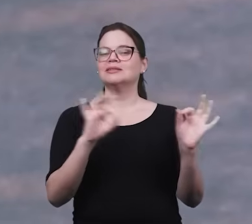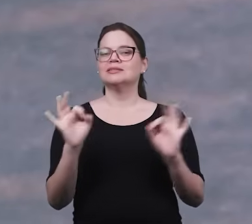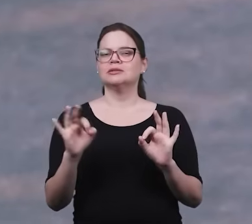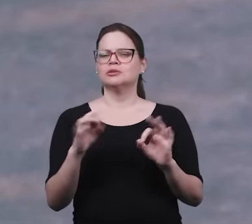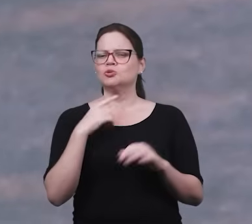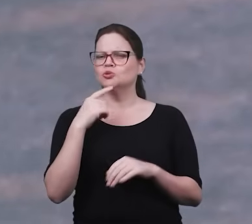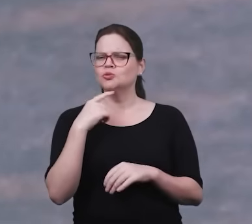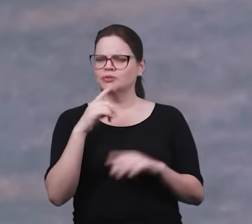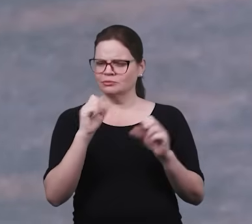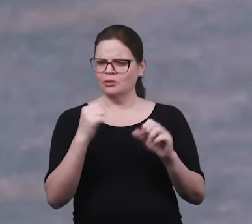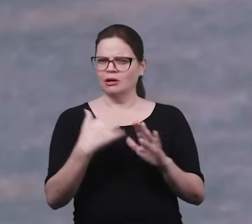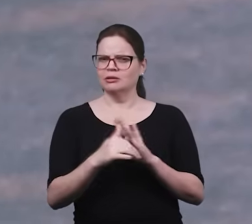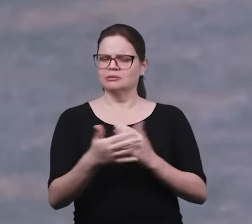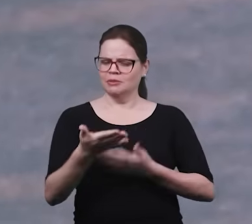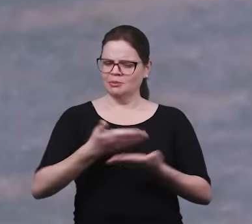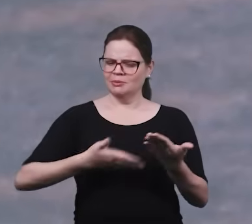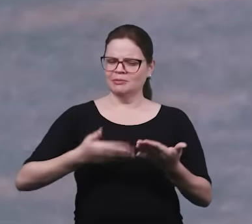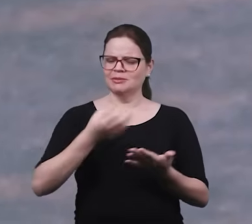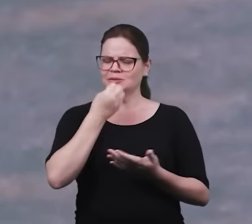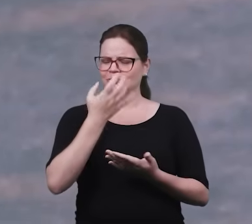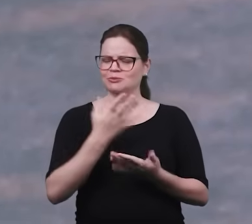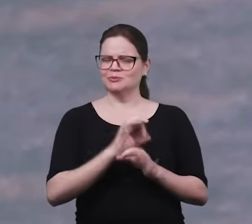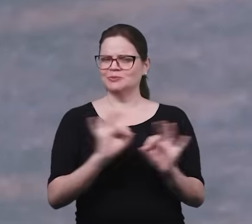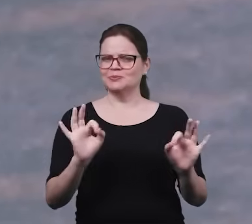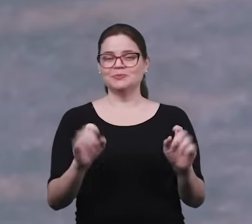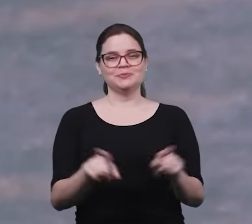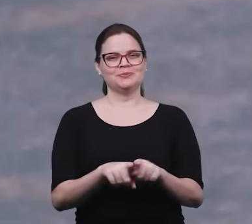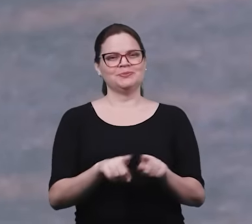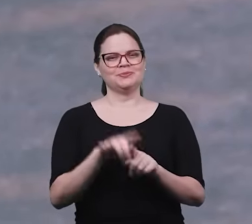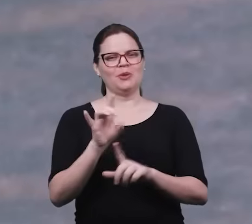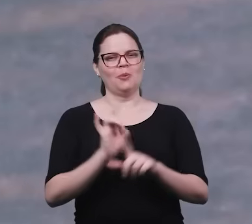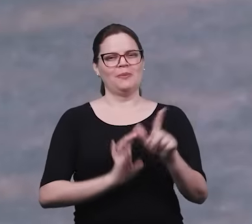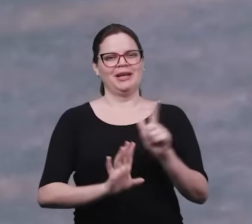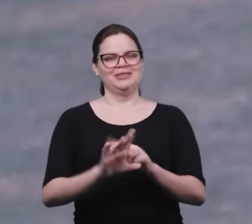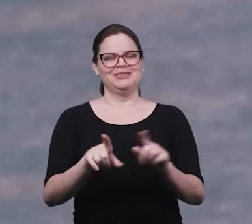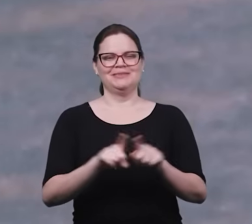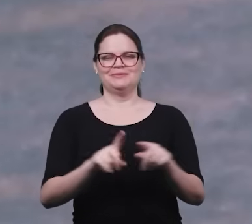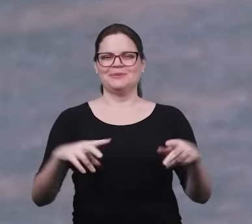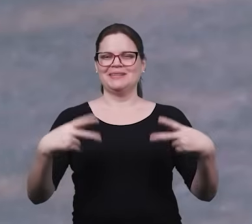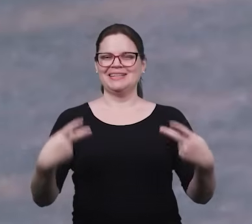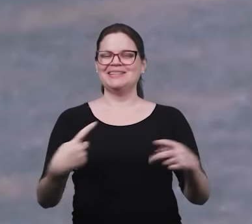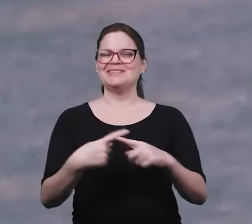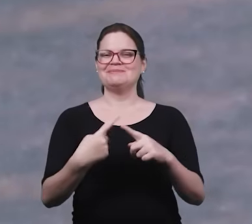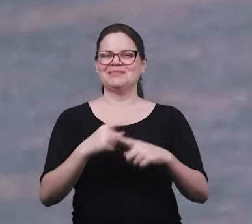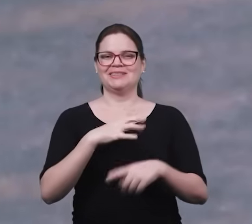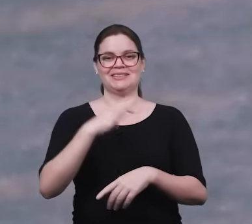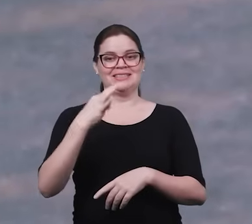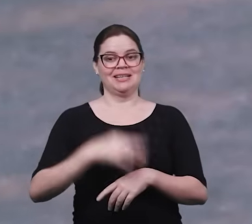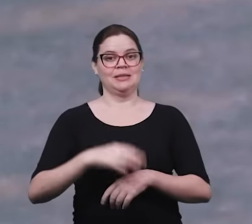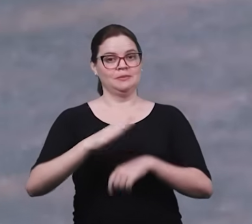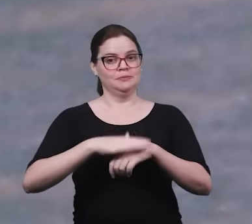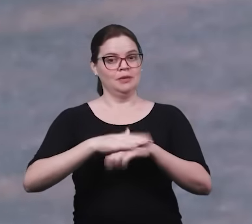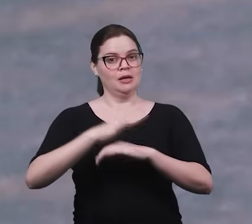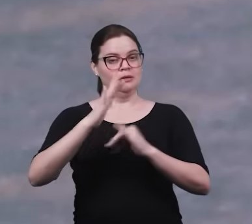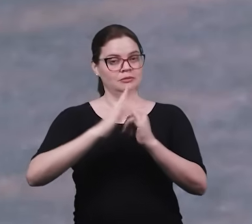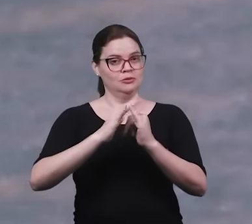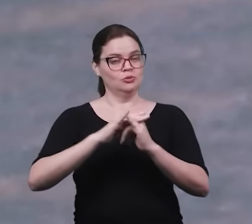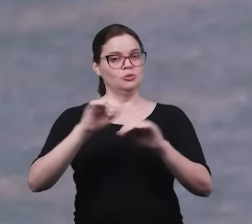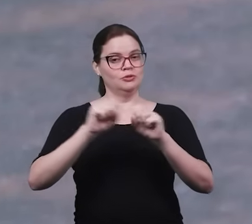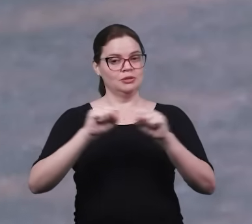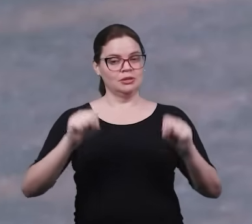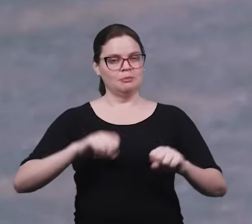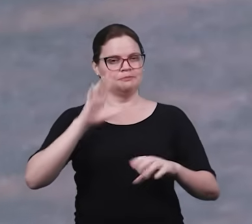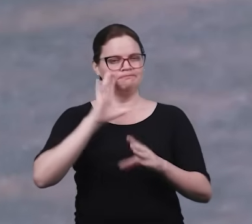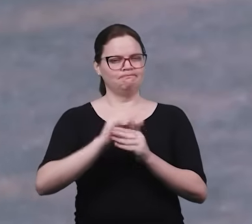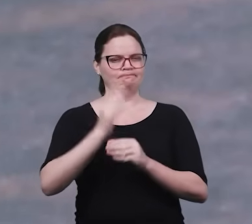que você tenha, participa, interage. Isso é muito bom. E claro, compartilha também, porque isso faz com que a plataforma entenda que